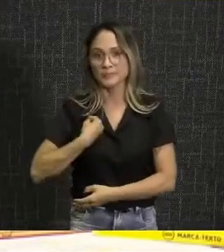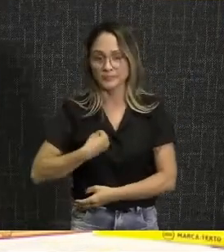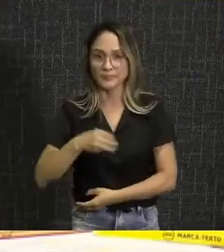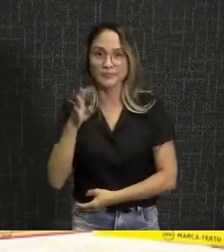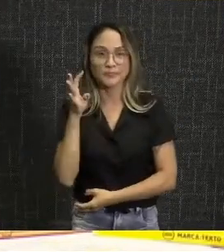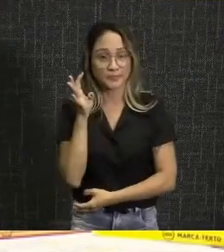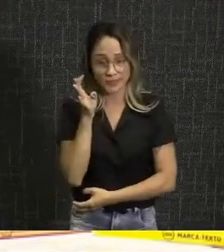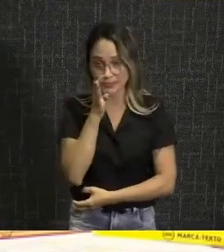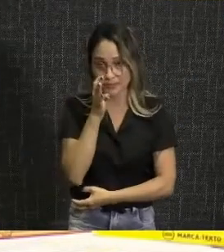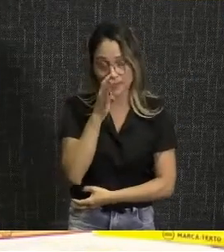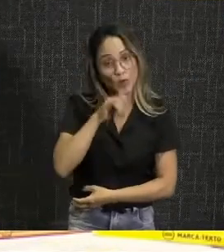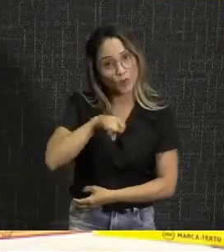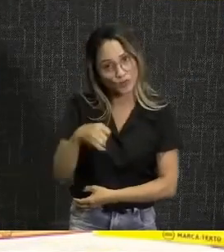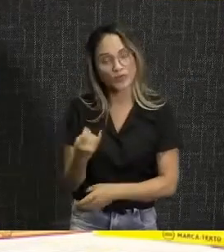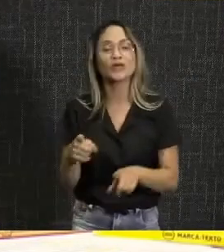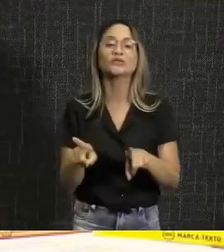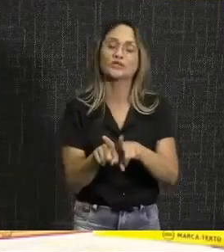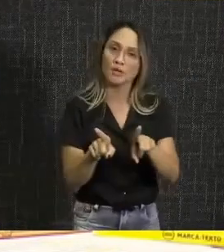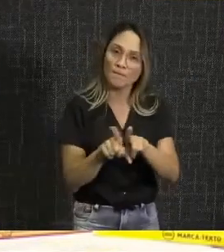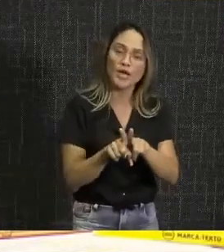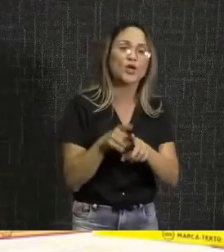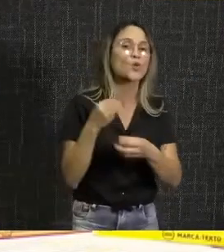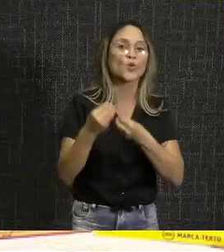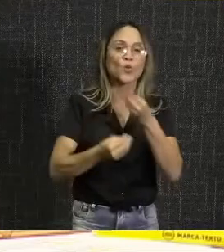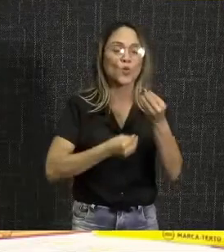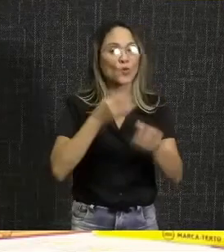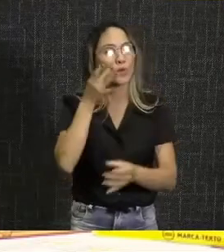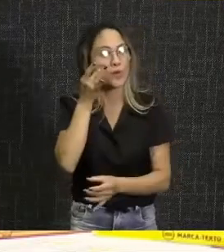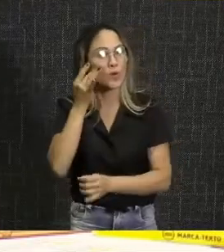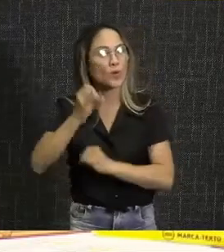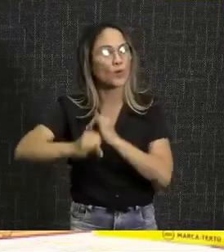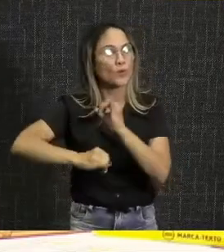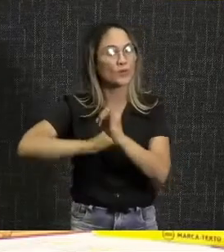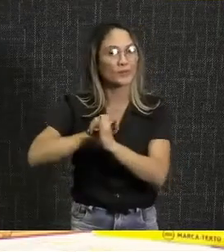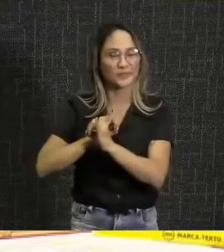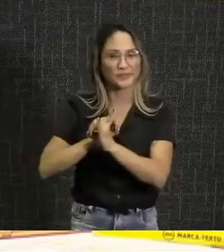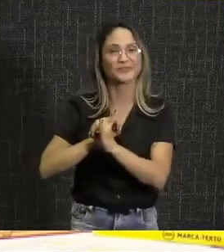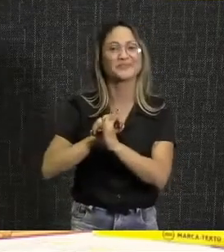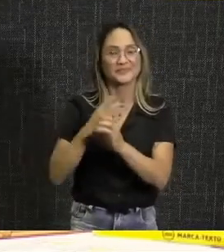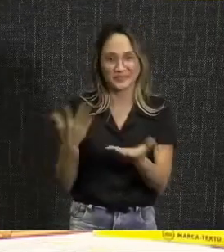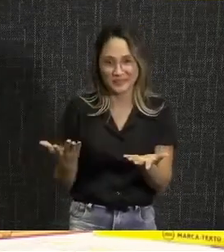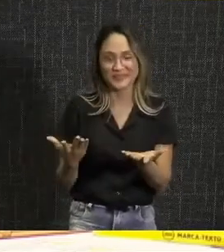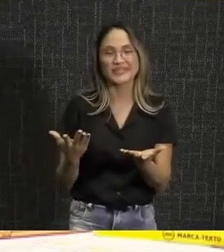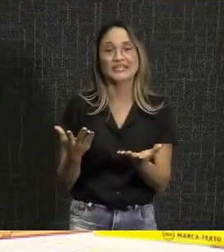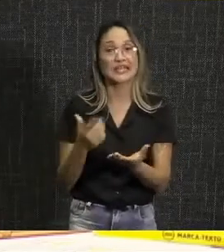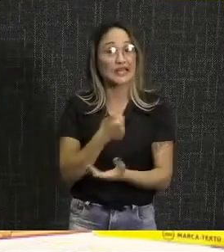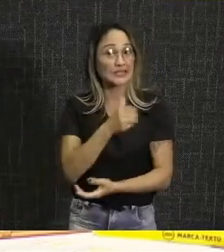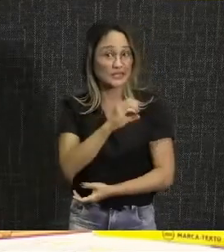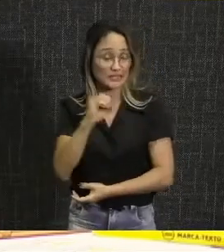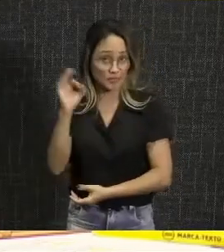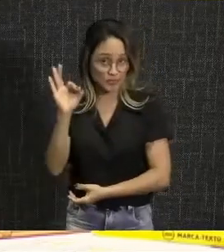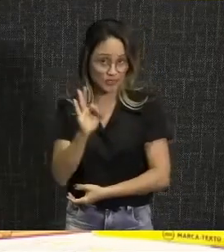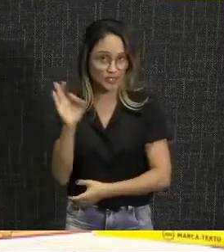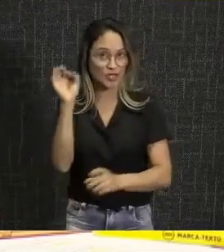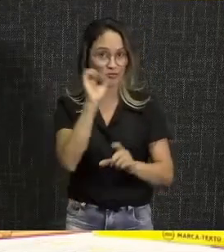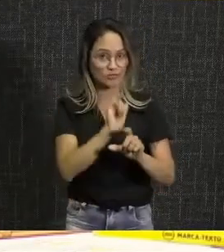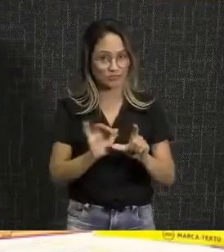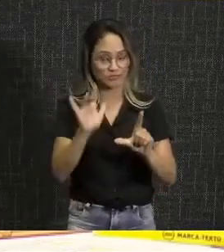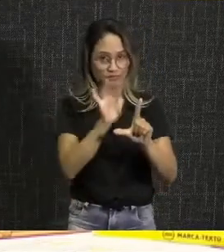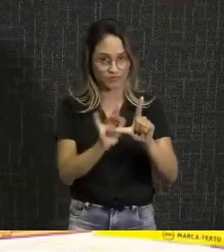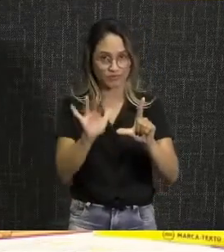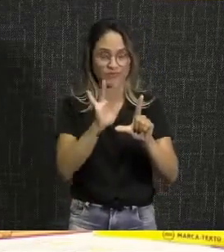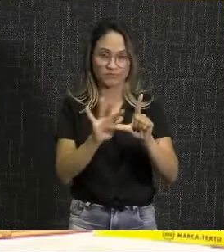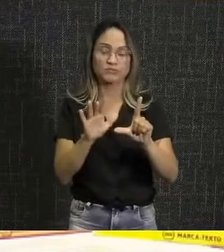essa oportunidade também de acompanhar online e ao vivo o nosso evento, que é 100% digital. Lembrando que as palestras ficam